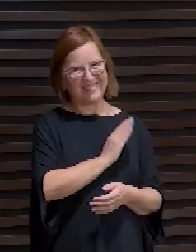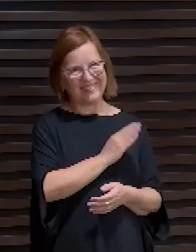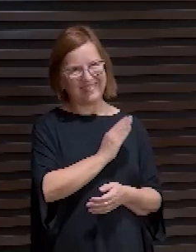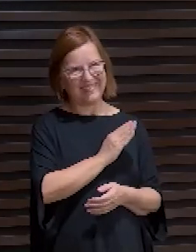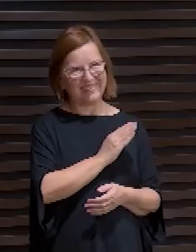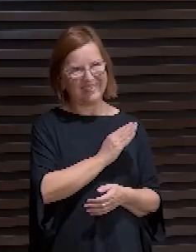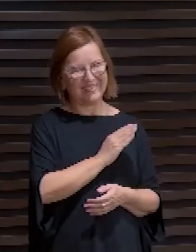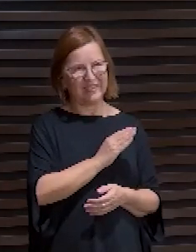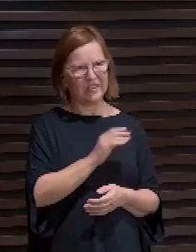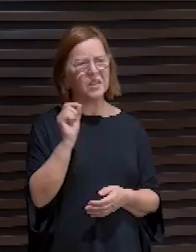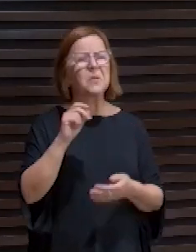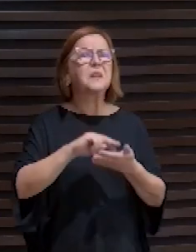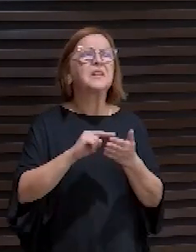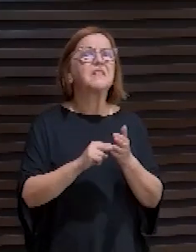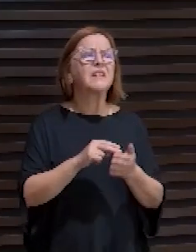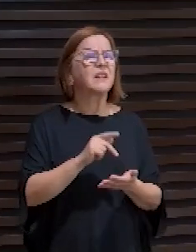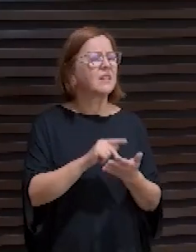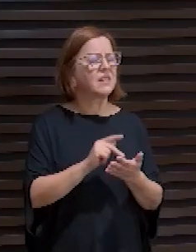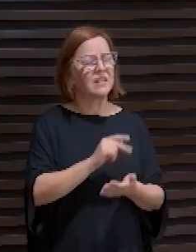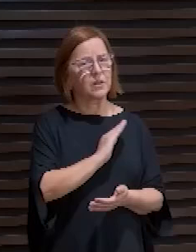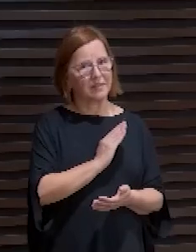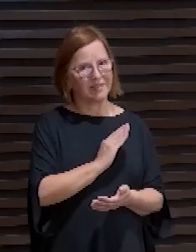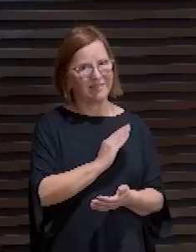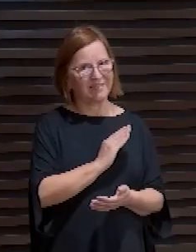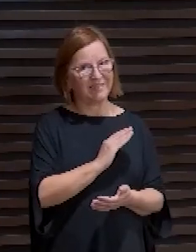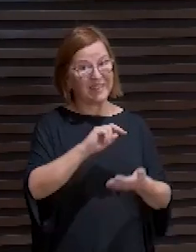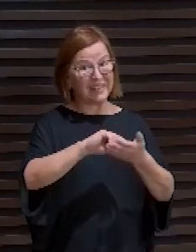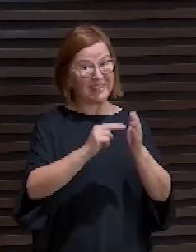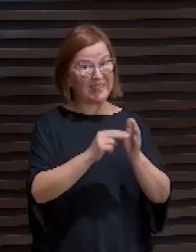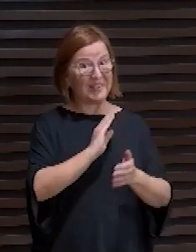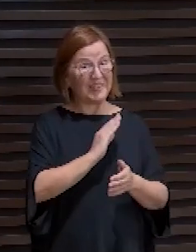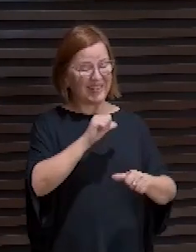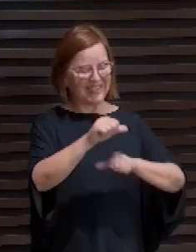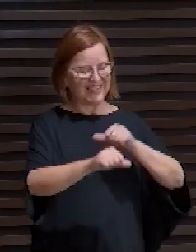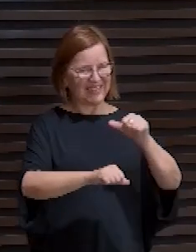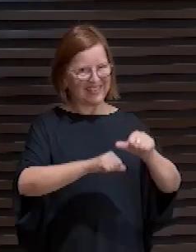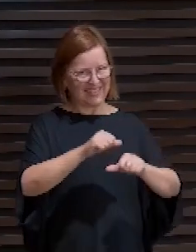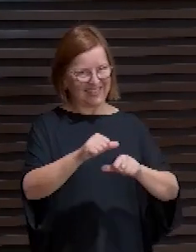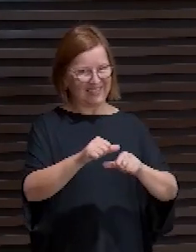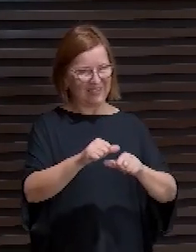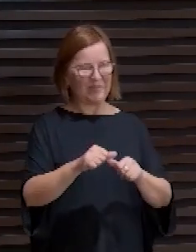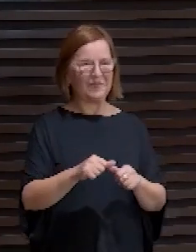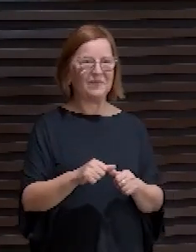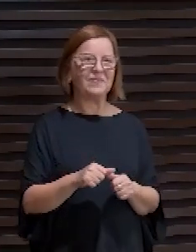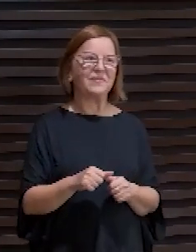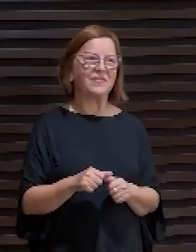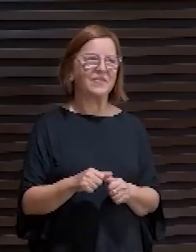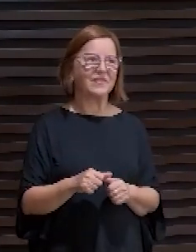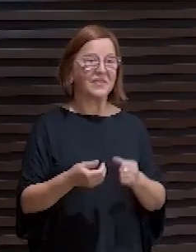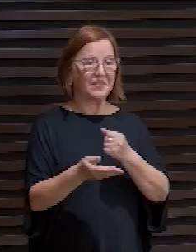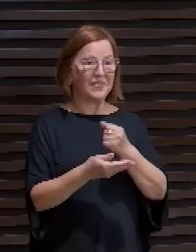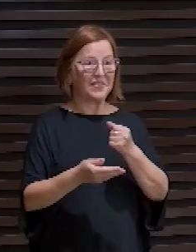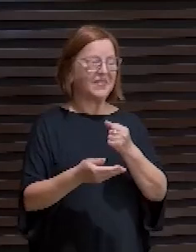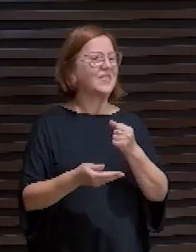o que é esse verdadeiro coração? Significa um coração regenerado, fundamentado pela fé no sacrifício